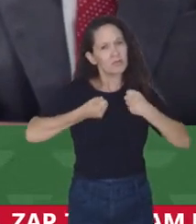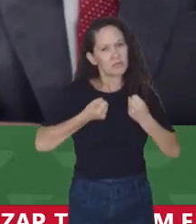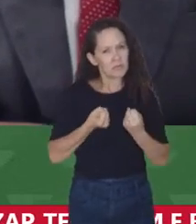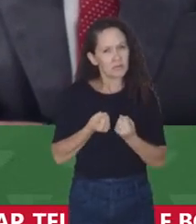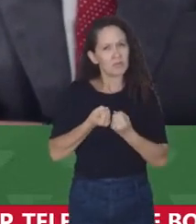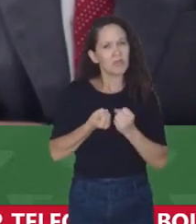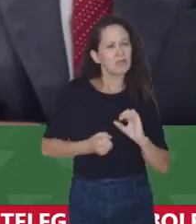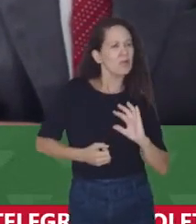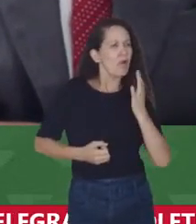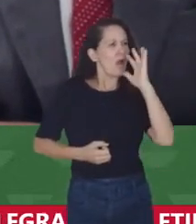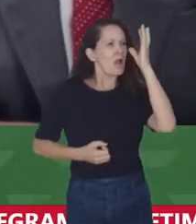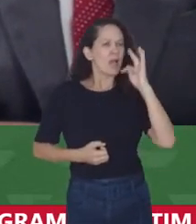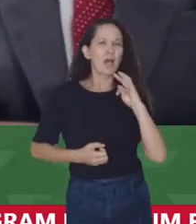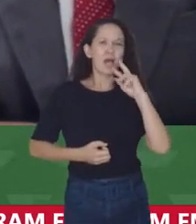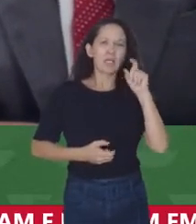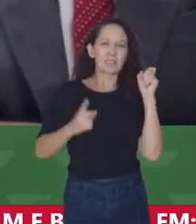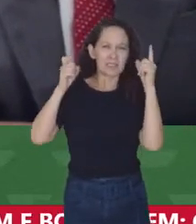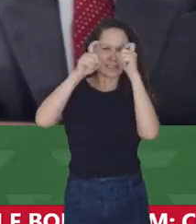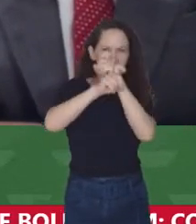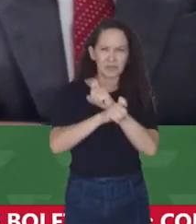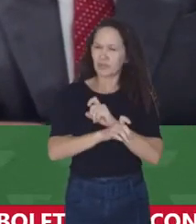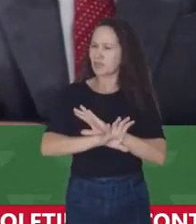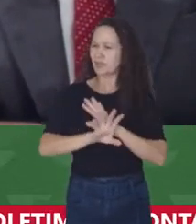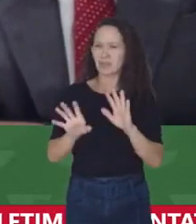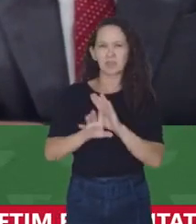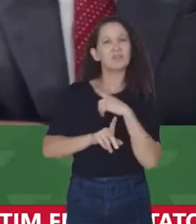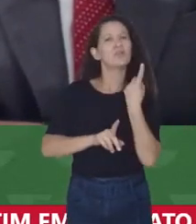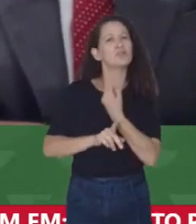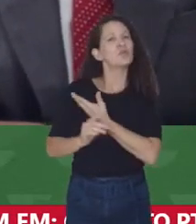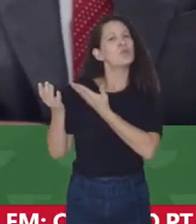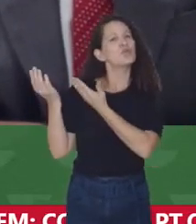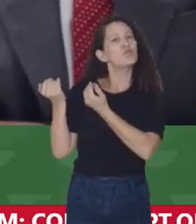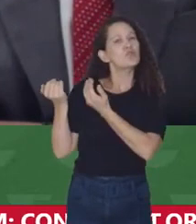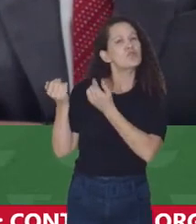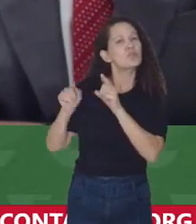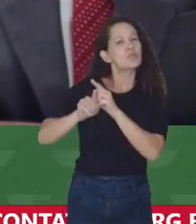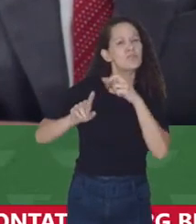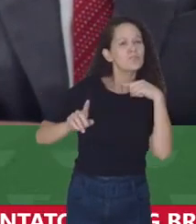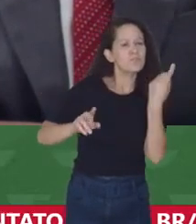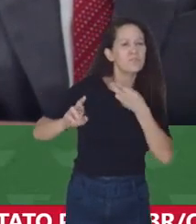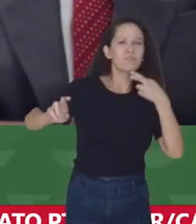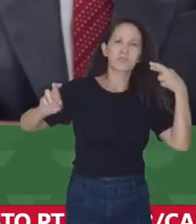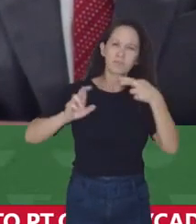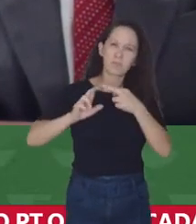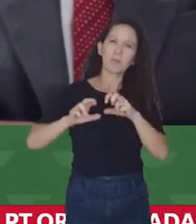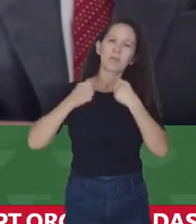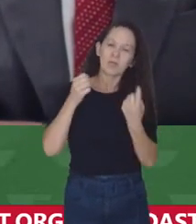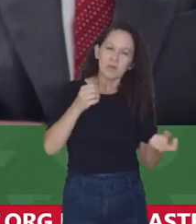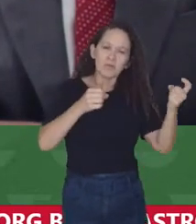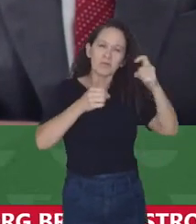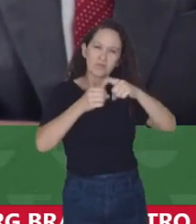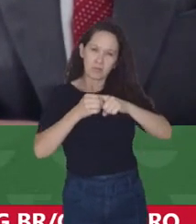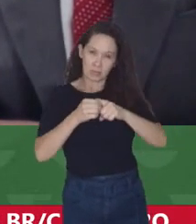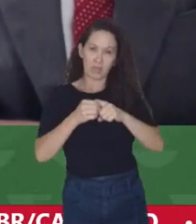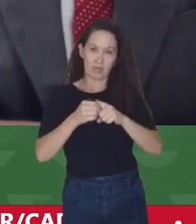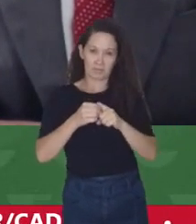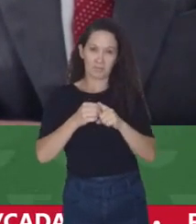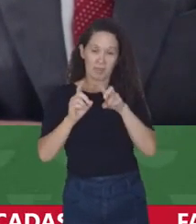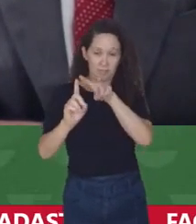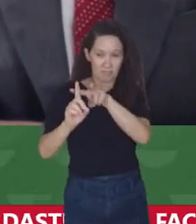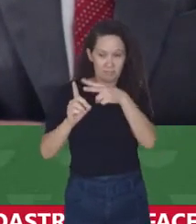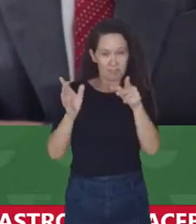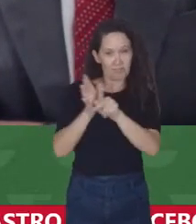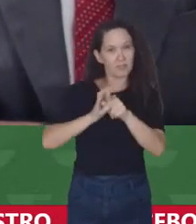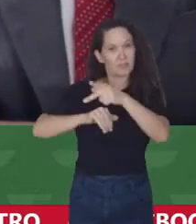à carestia, em nome da nossa juventude, que precisamos recuperá-la do ponto de vista da perspectiva